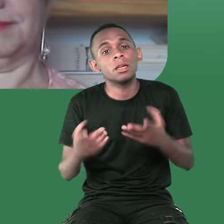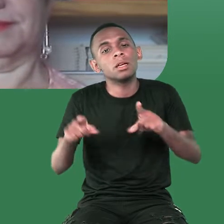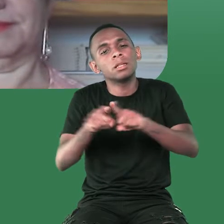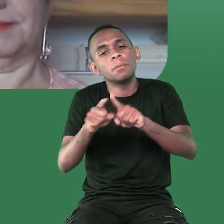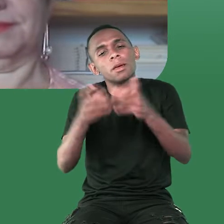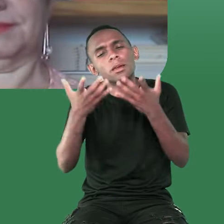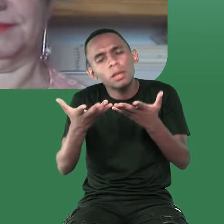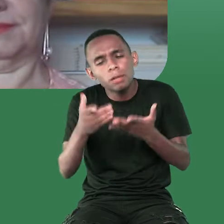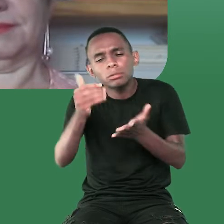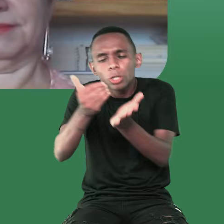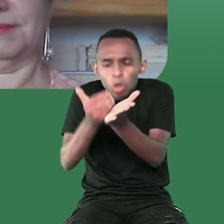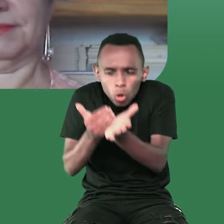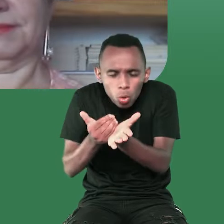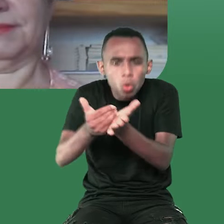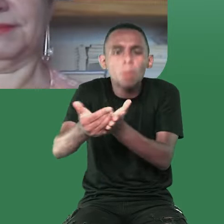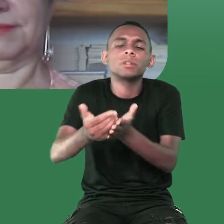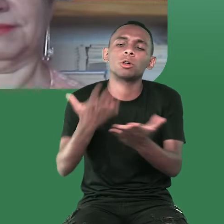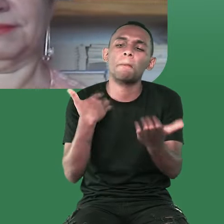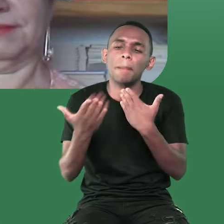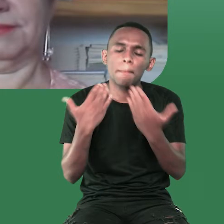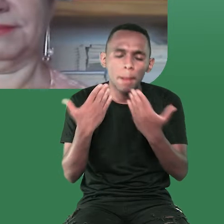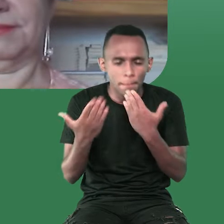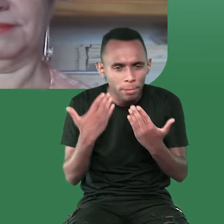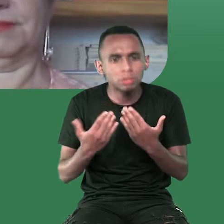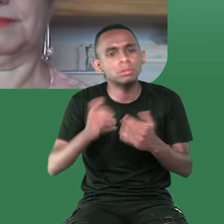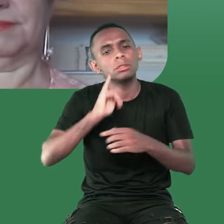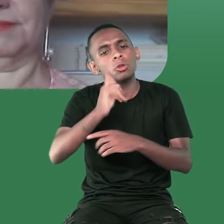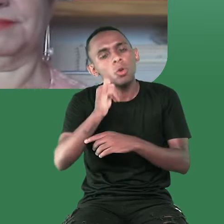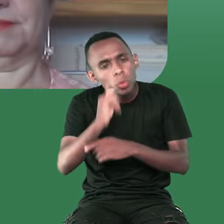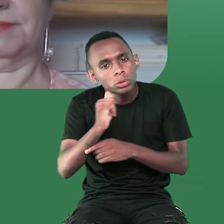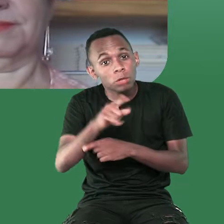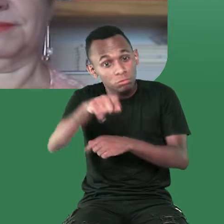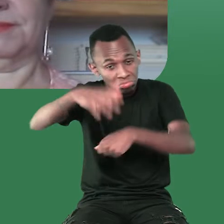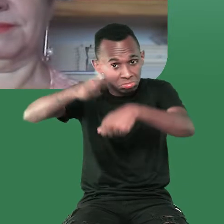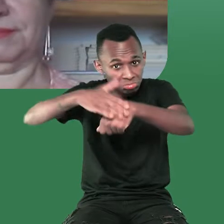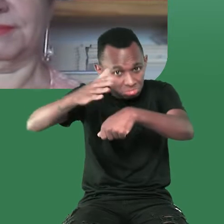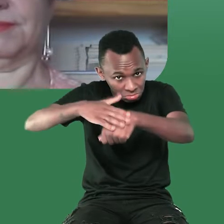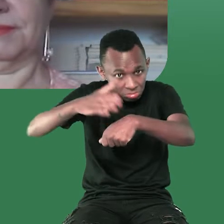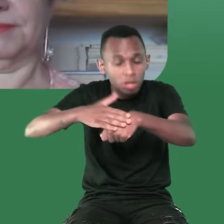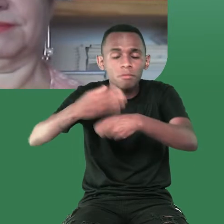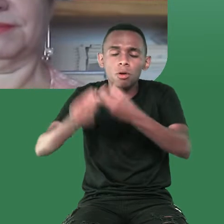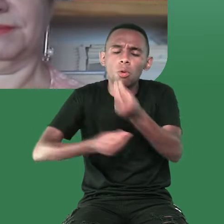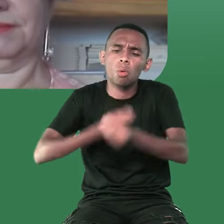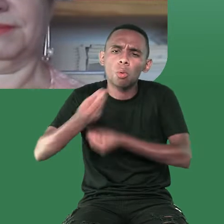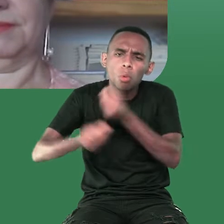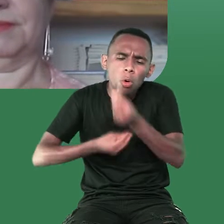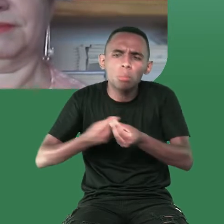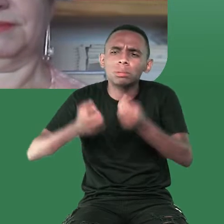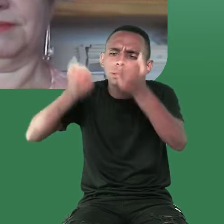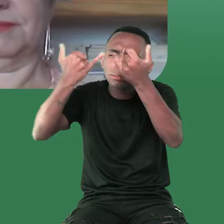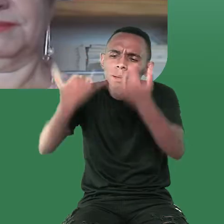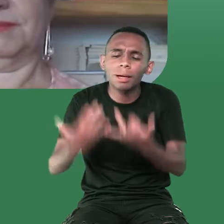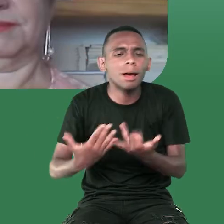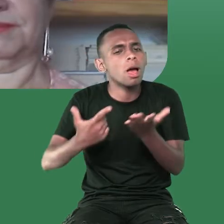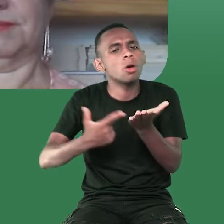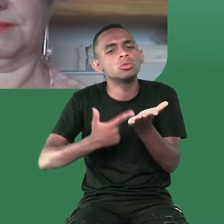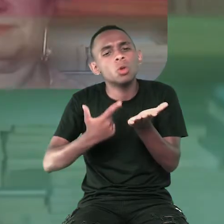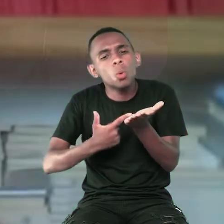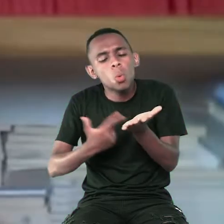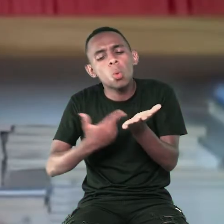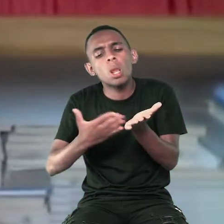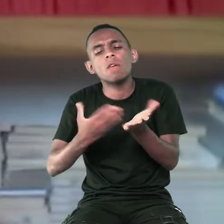eu gostaria que você começasse esse nosso bate-papo contando como autora, pelas suas próprias palavras, um pouquinho do seu livro.